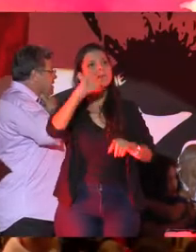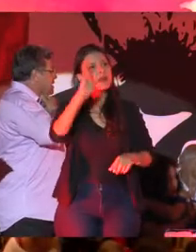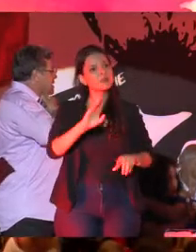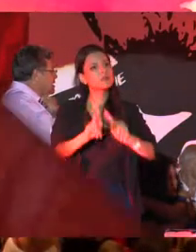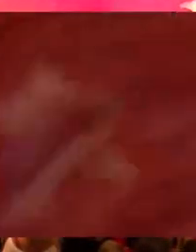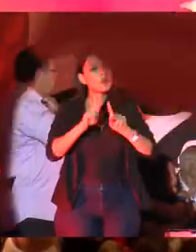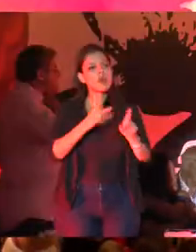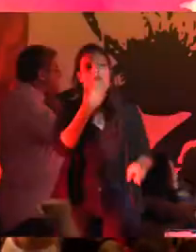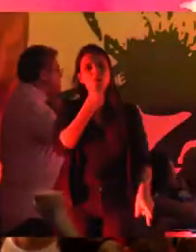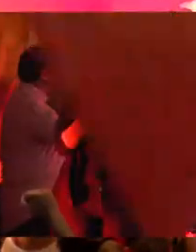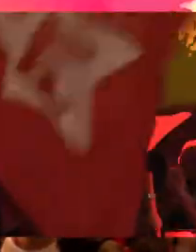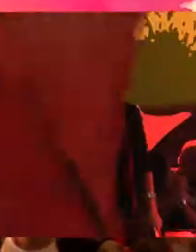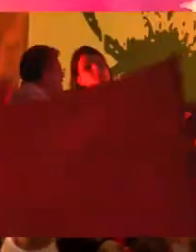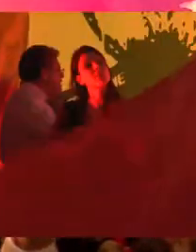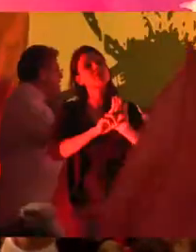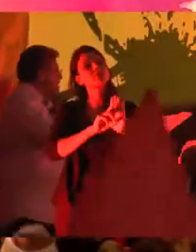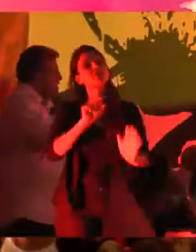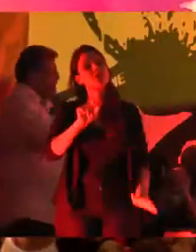Gilmar Mauro.